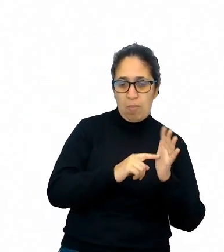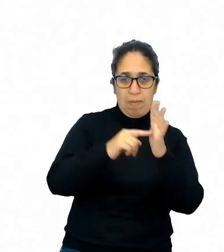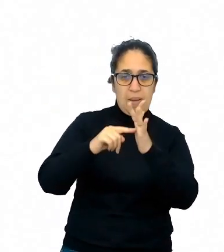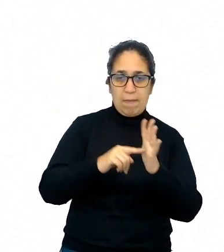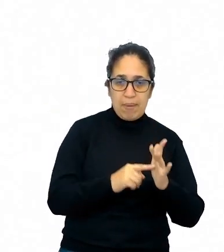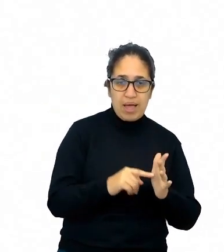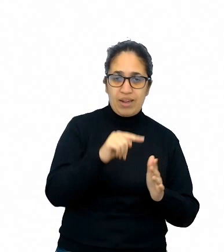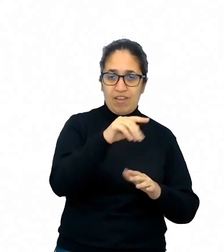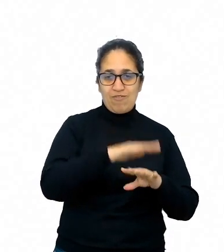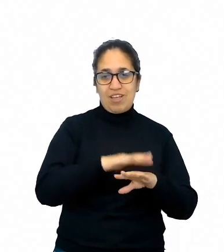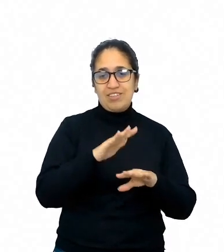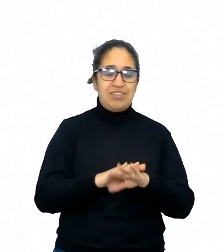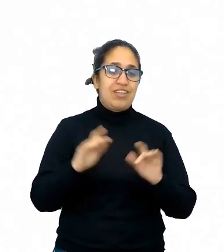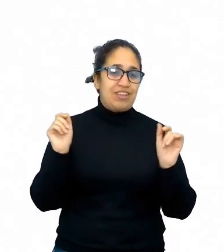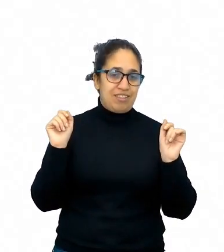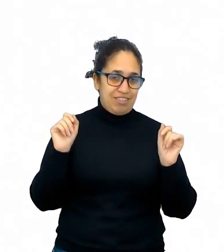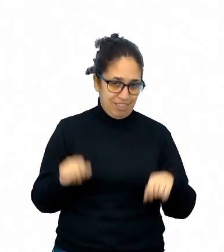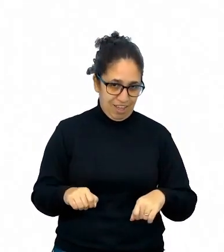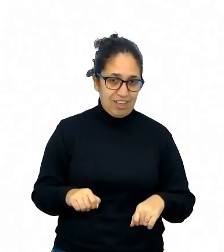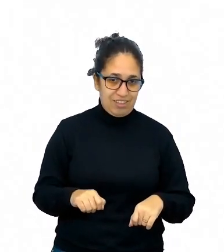possam executá-los, né,